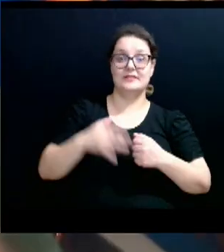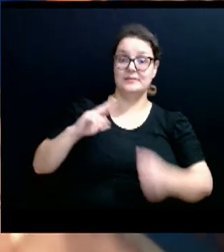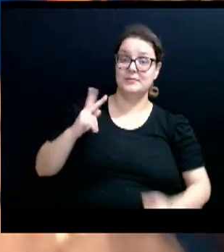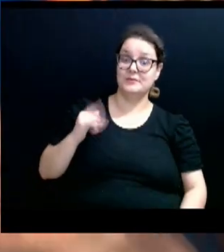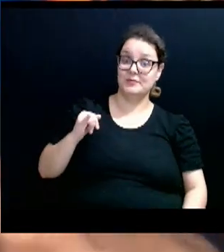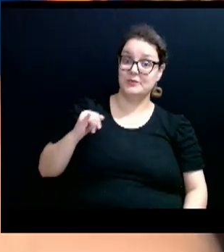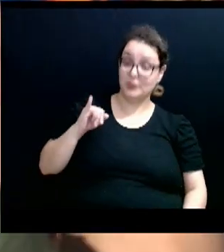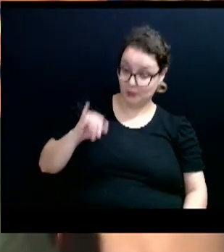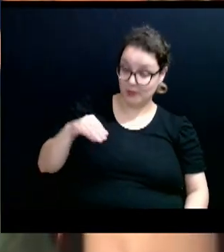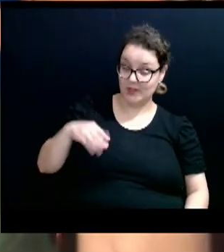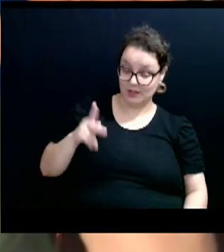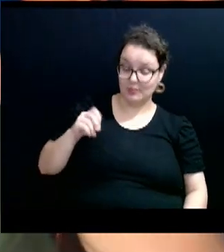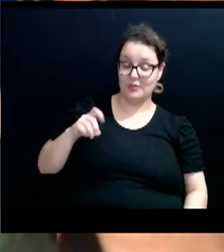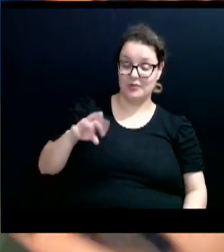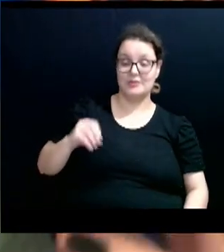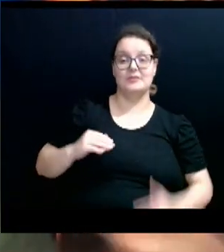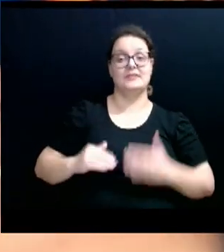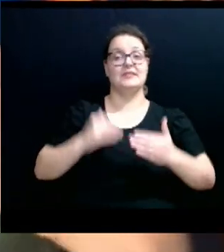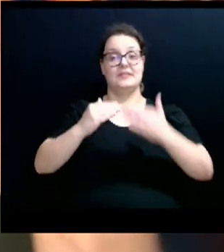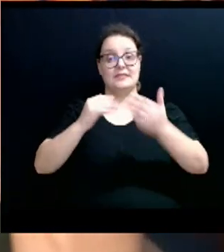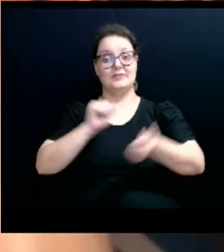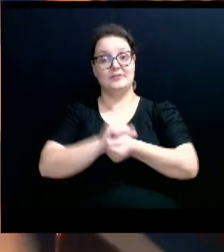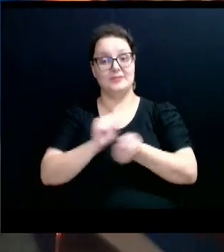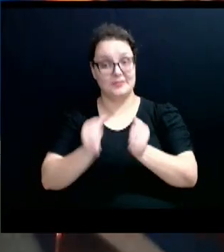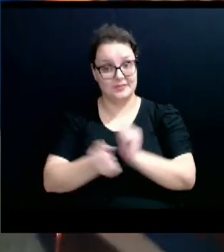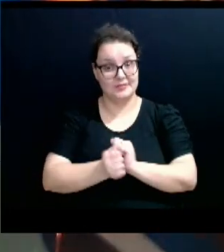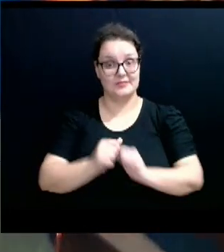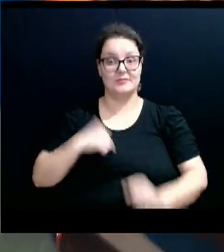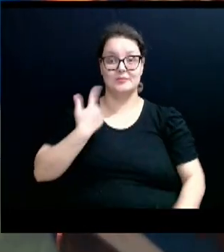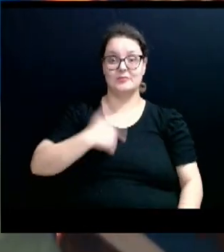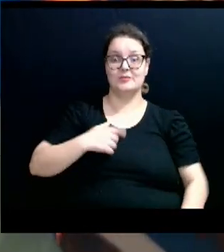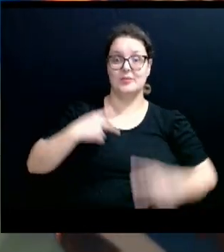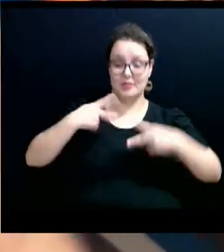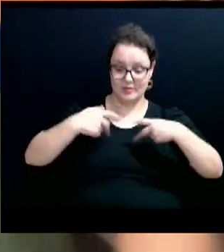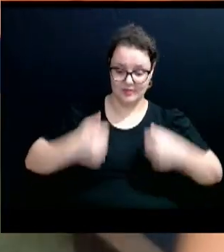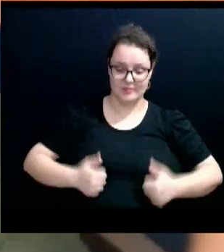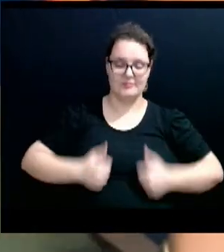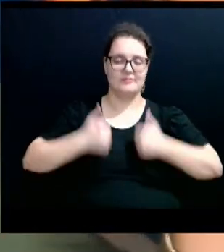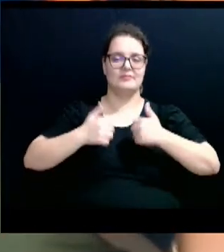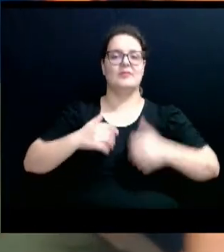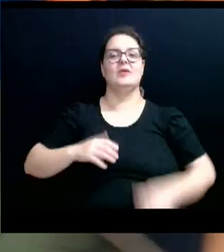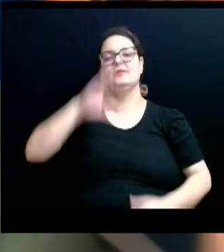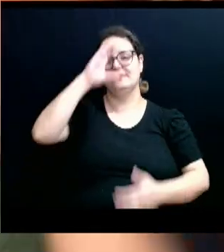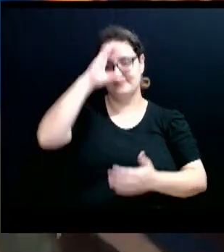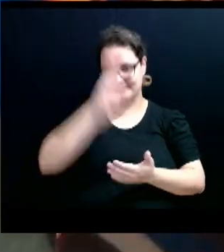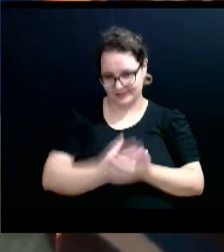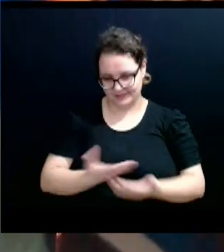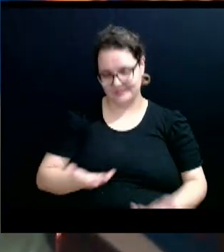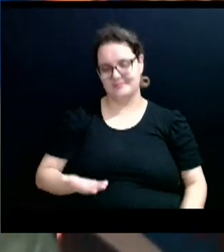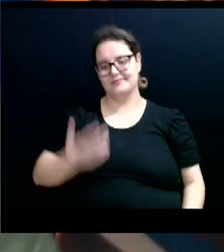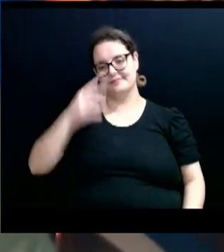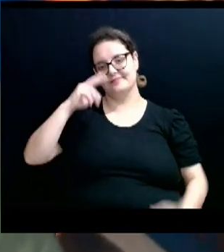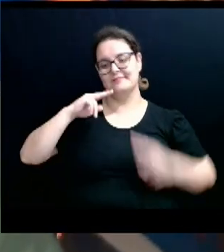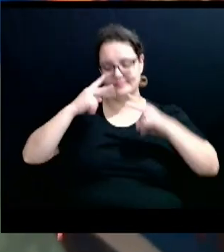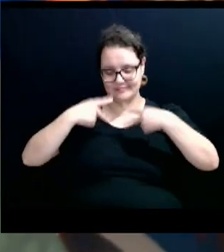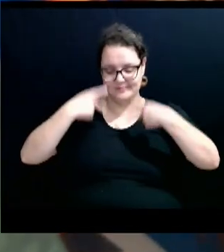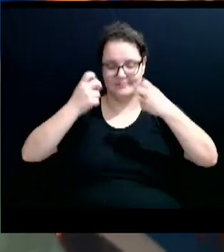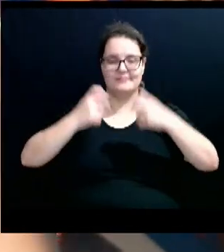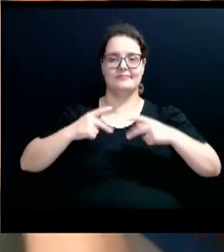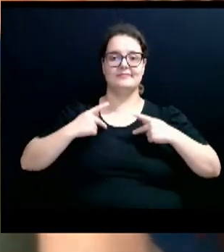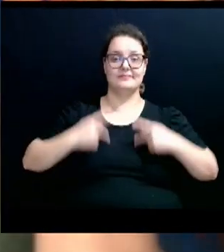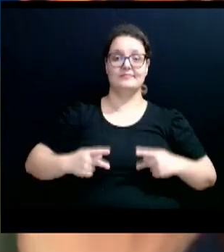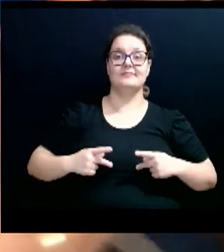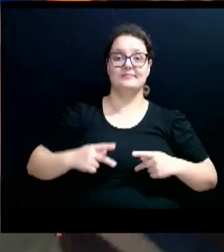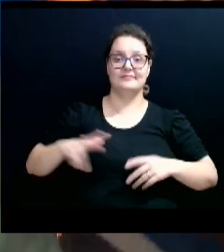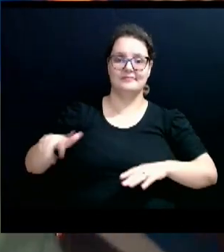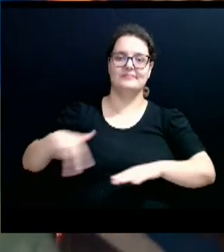gente reconstruir nosso autoconhecimento, a nossa autoconfiança para uma postura de mais